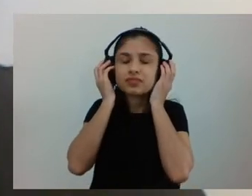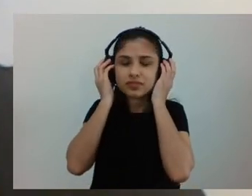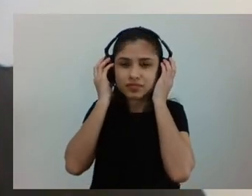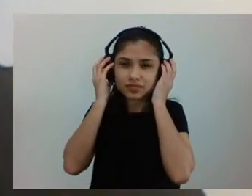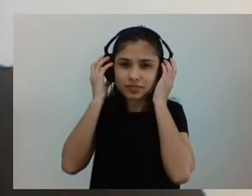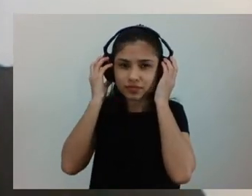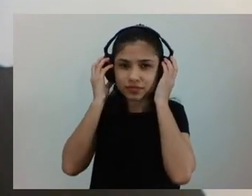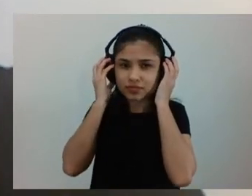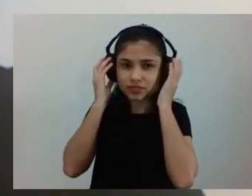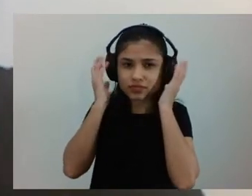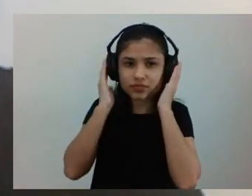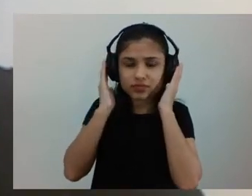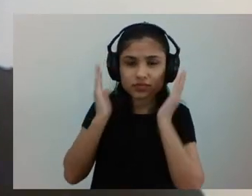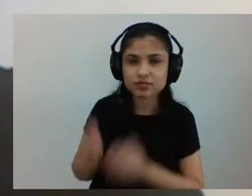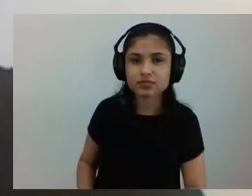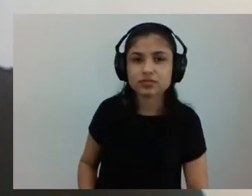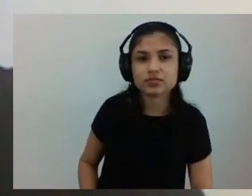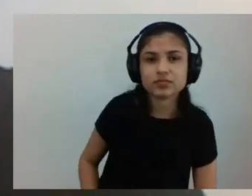Professor Fernando.